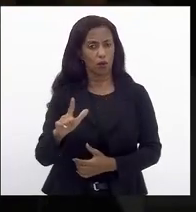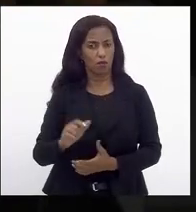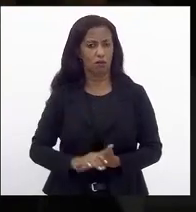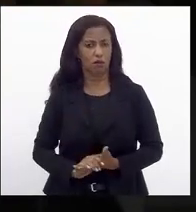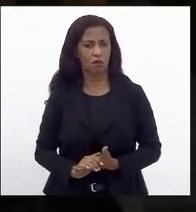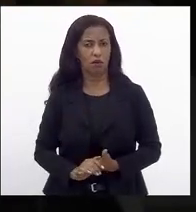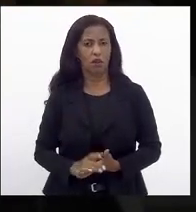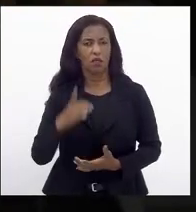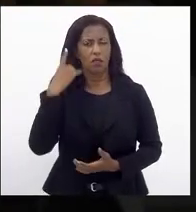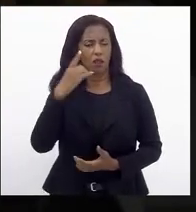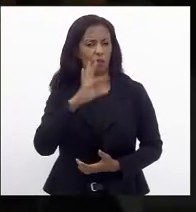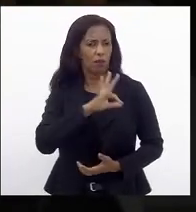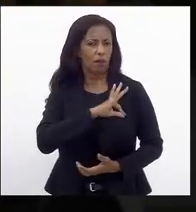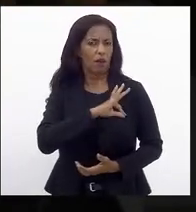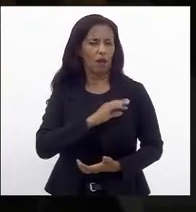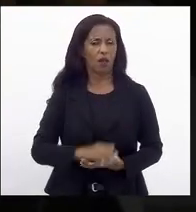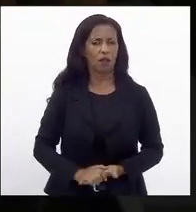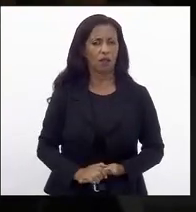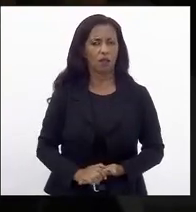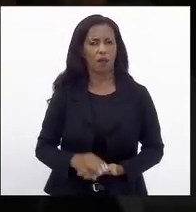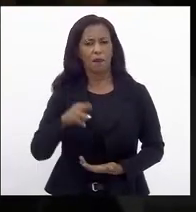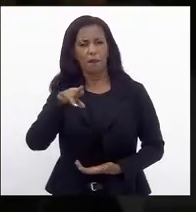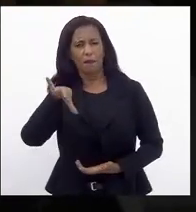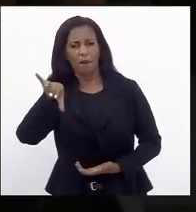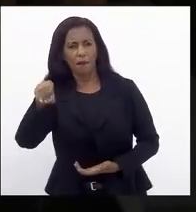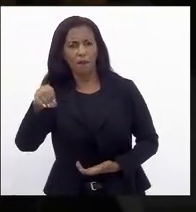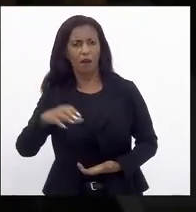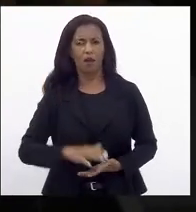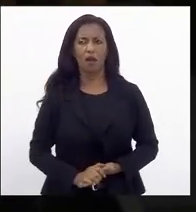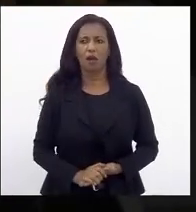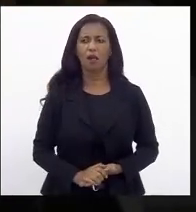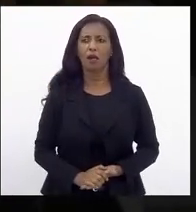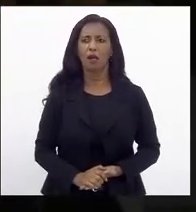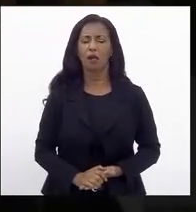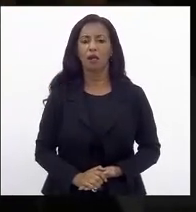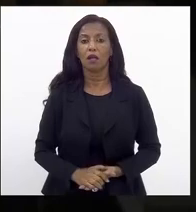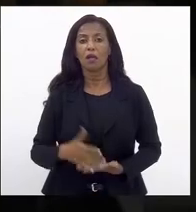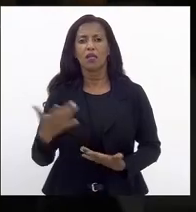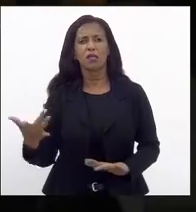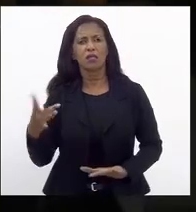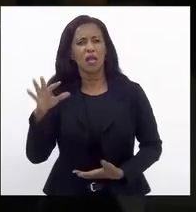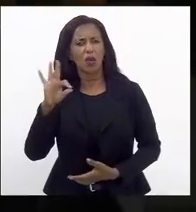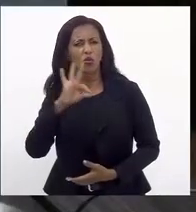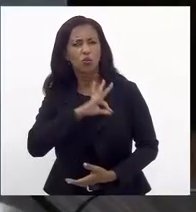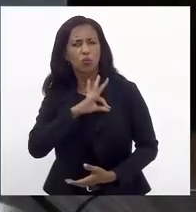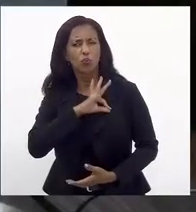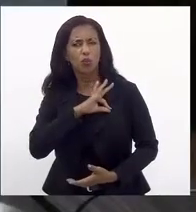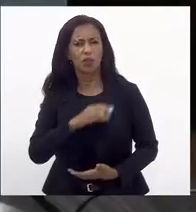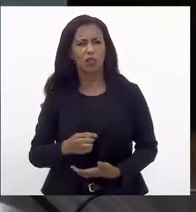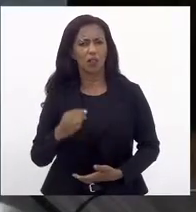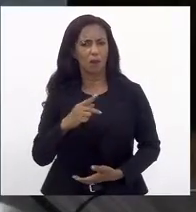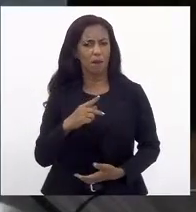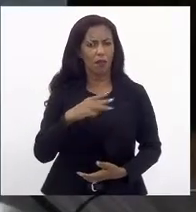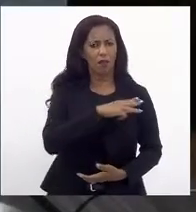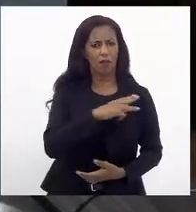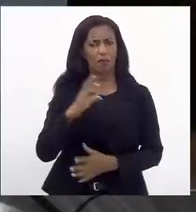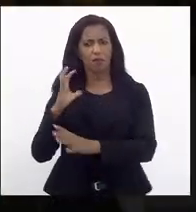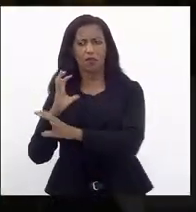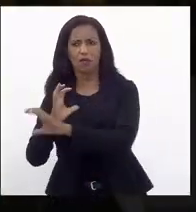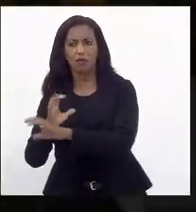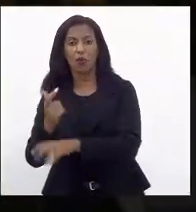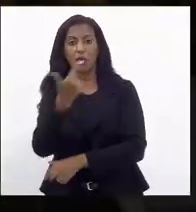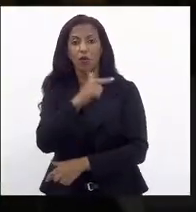deputada Marta Deputado Márcio sem os policiais militares e civis não existe